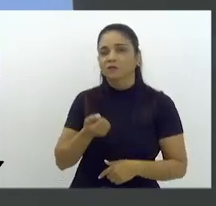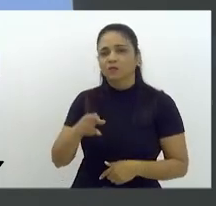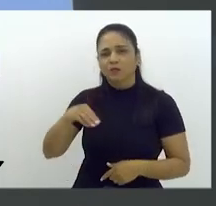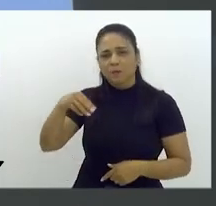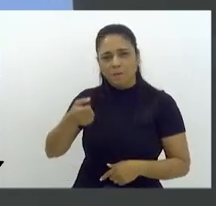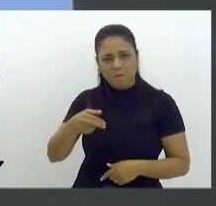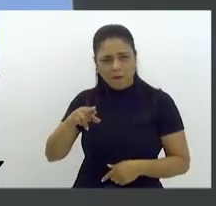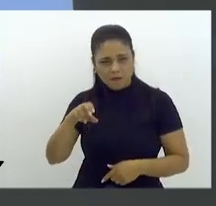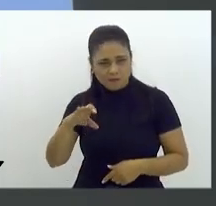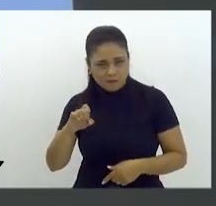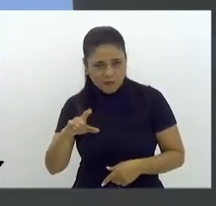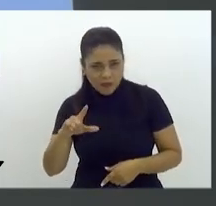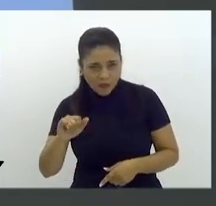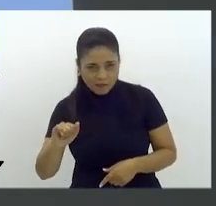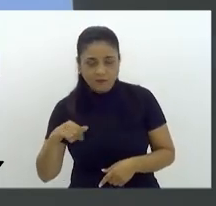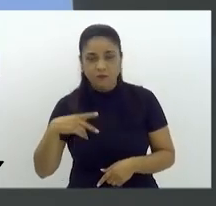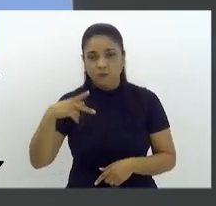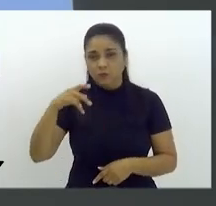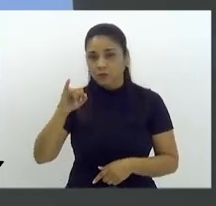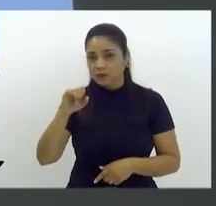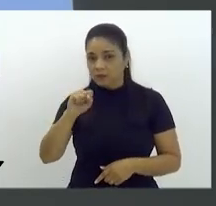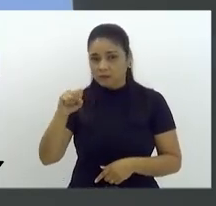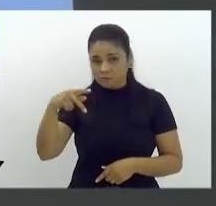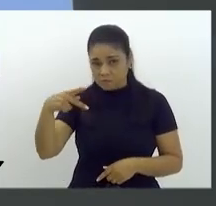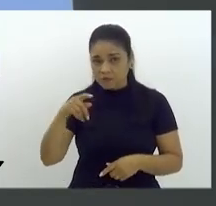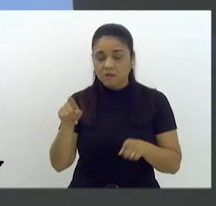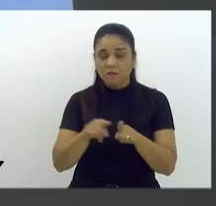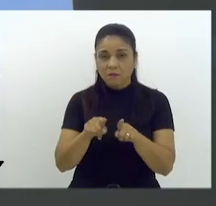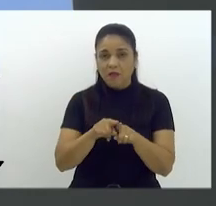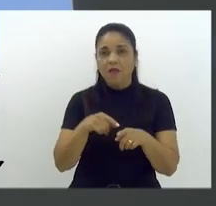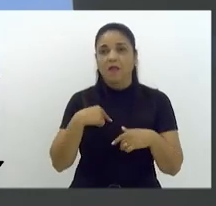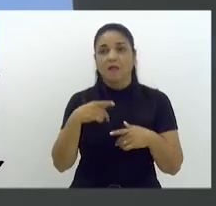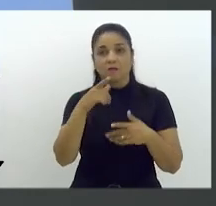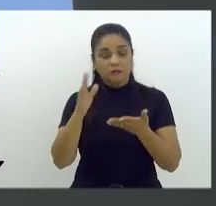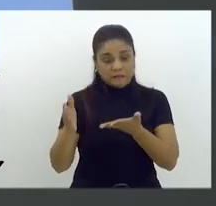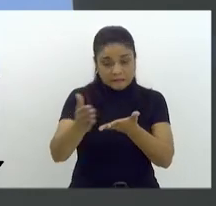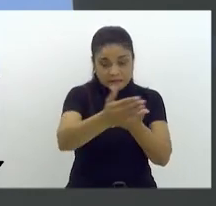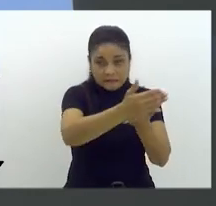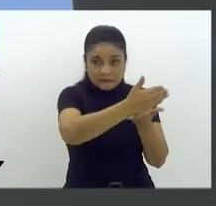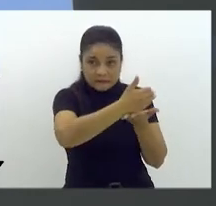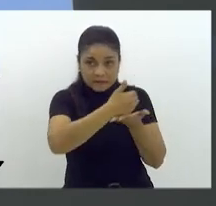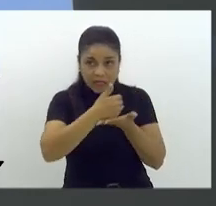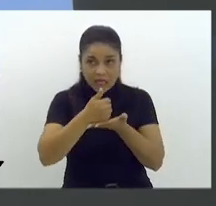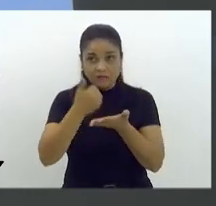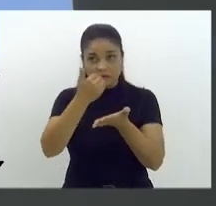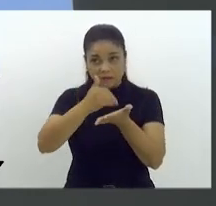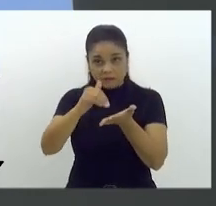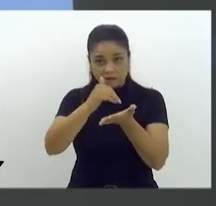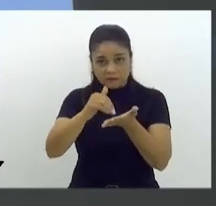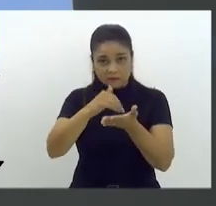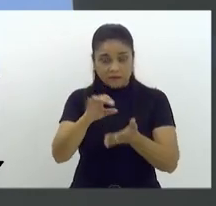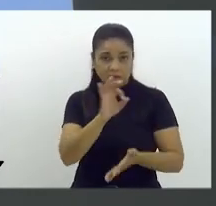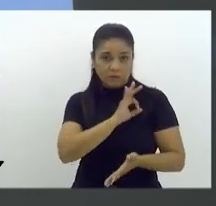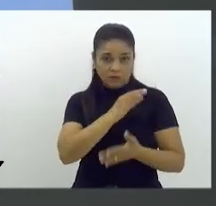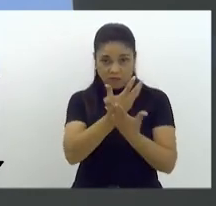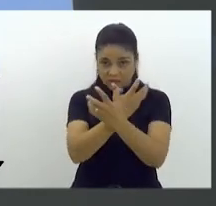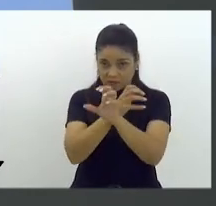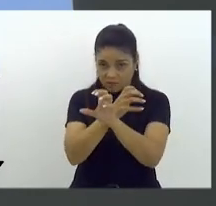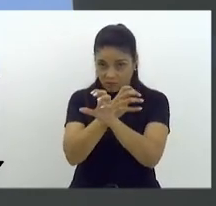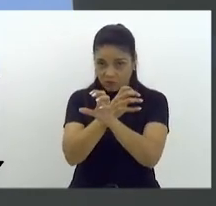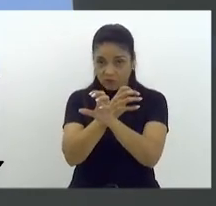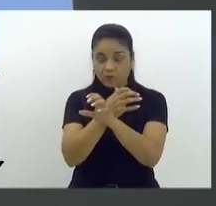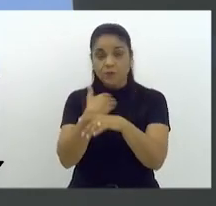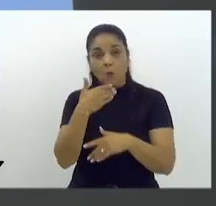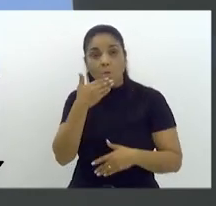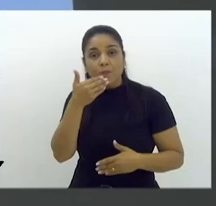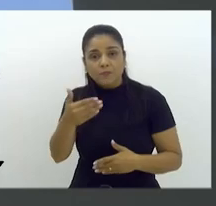ISP Então você é mulher já deve ter sido mencionado agora esses dados da nossa secretaria da Polícia Civil eu